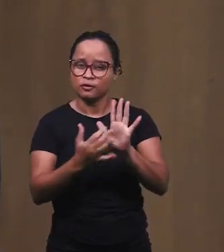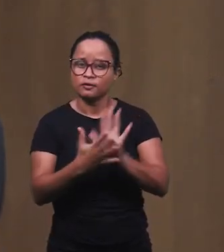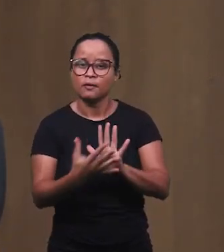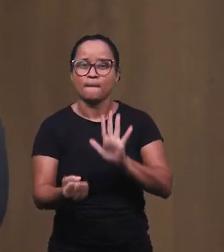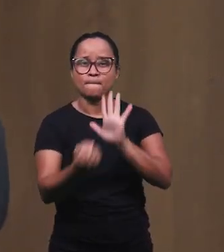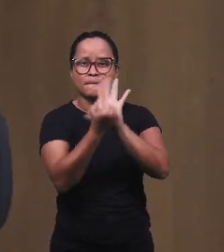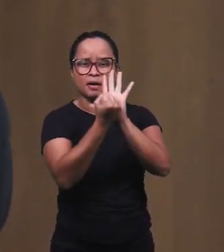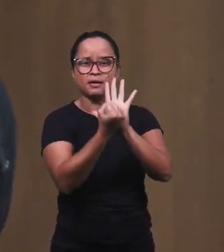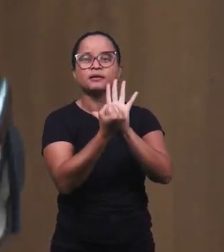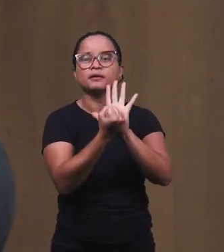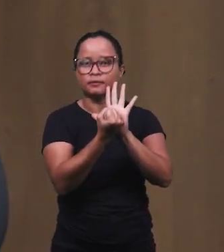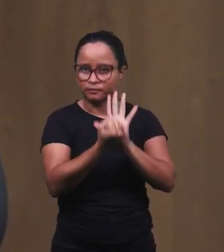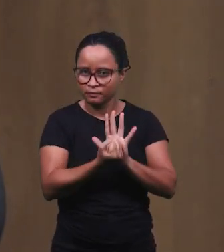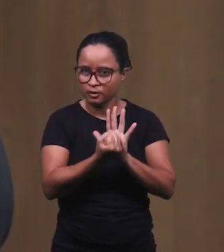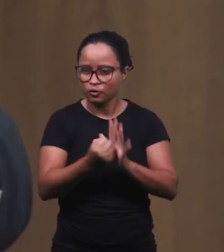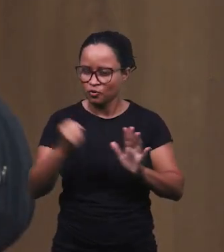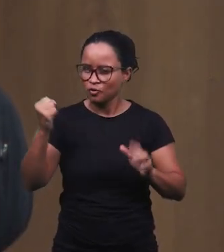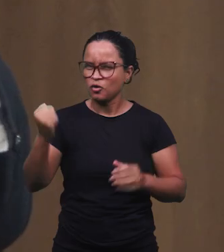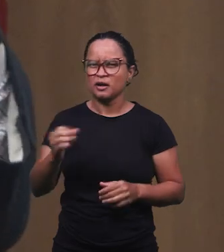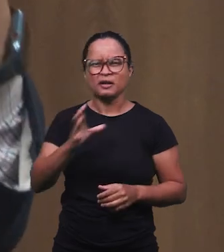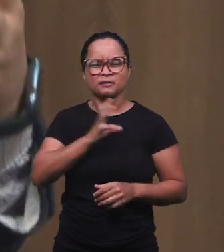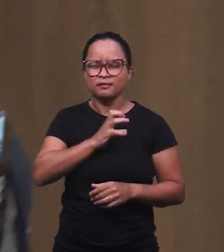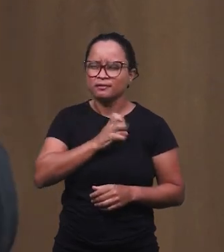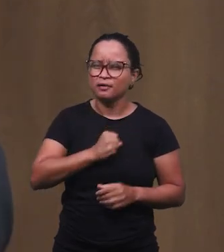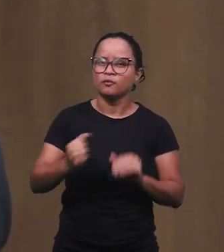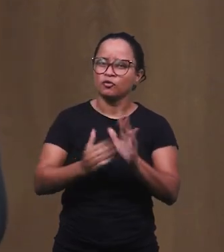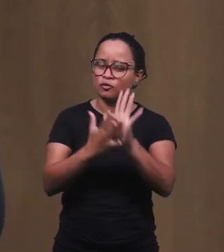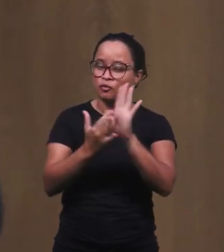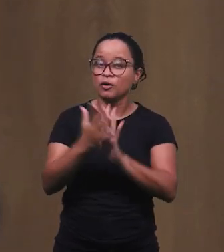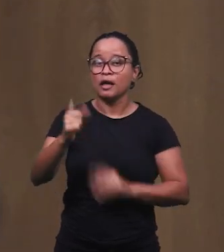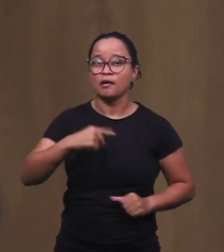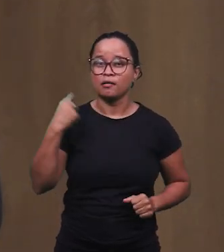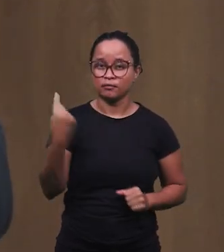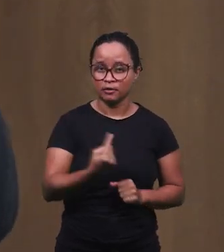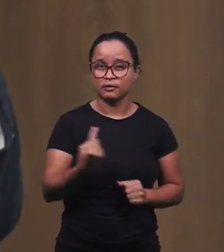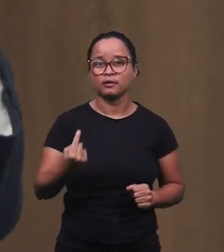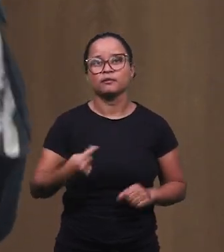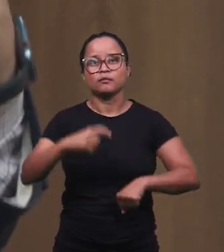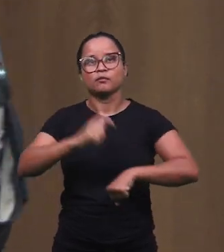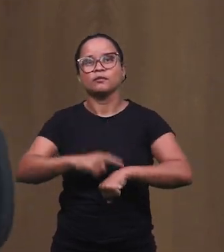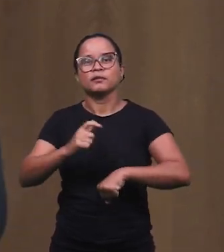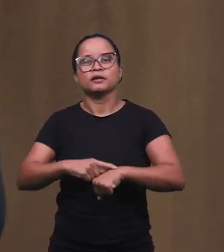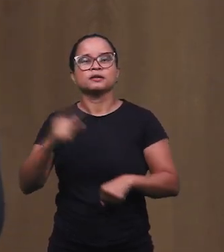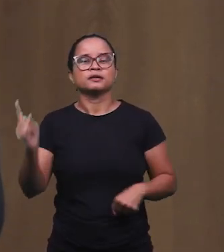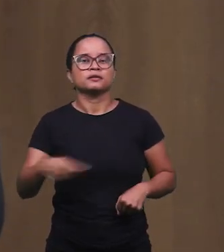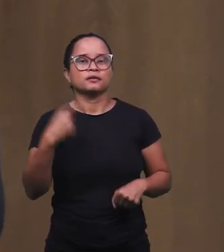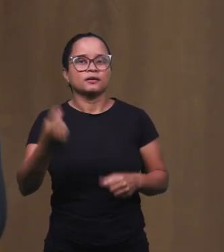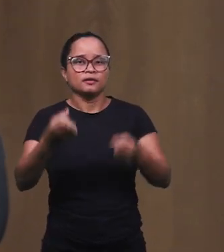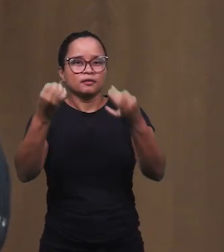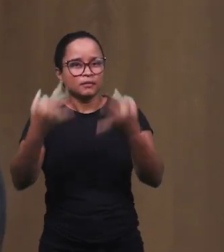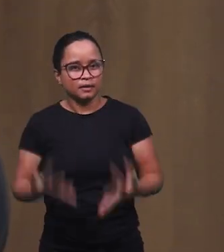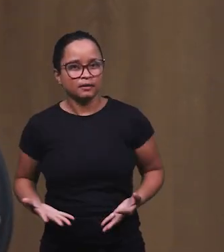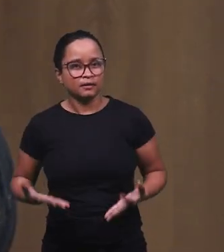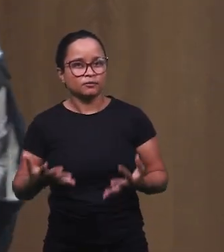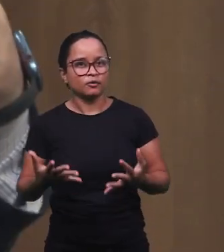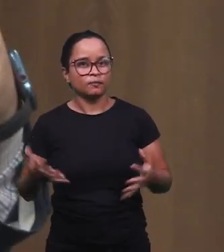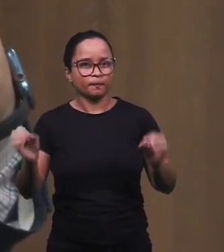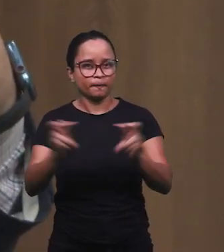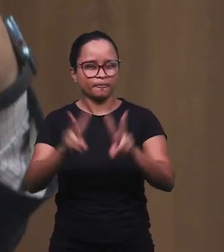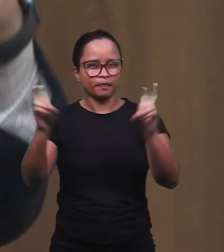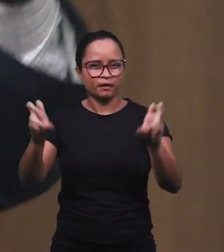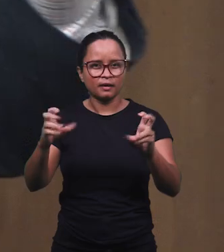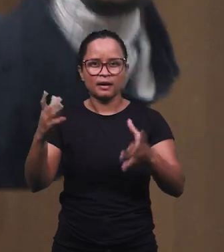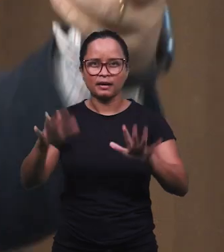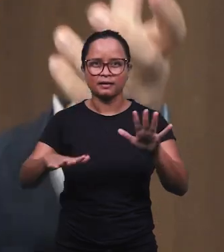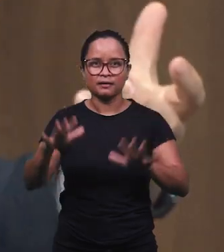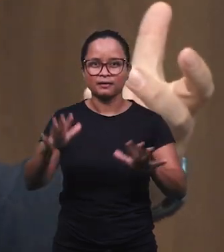pessoas, elas se apaixonam pelos nossos louvores, elas ficam encantadas com os nossos louvores. Quando a gente fala das mensagens, são mensagens,